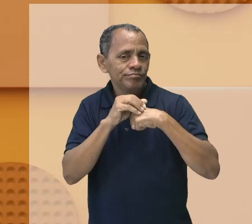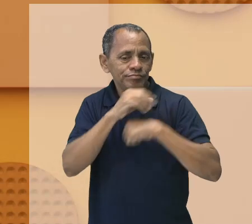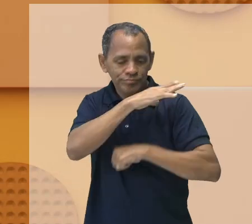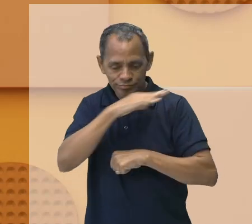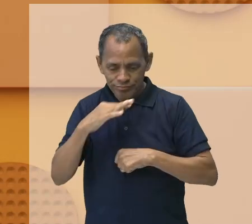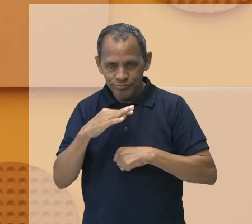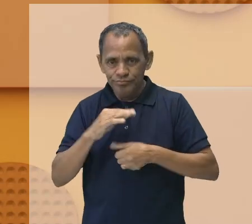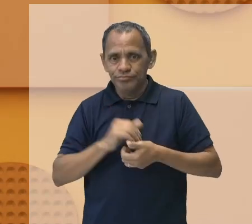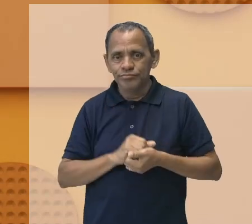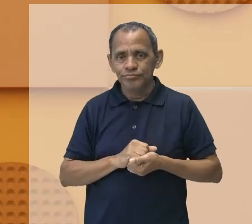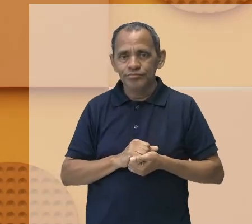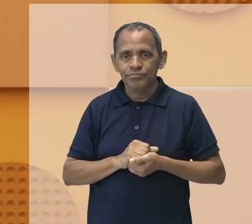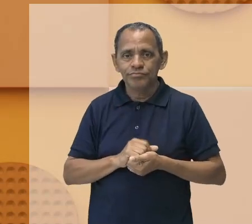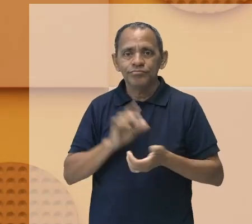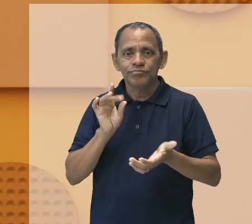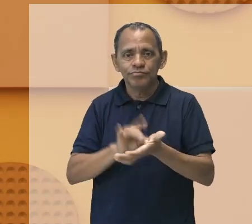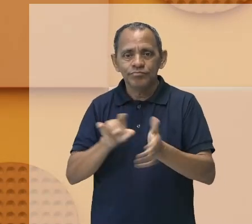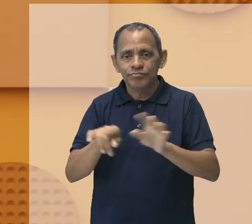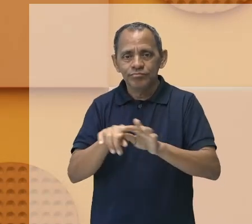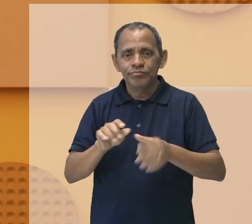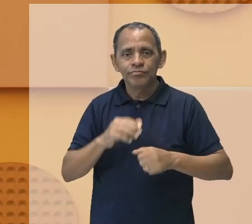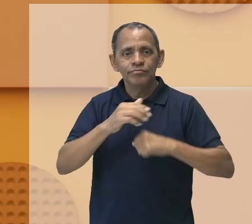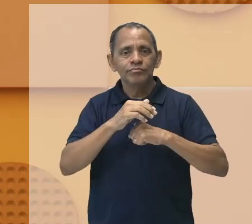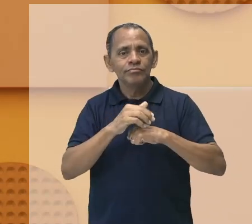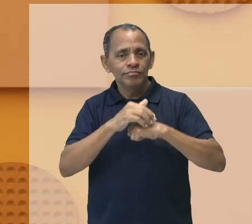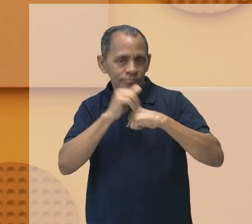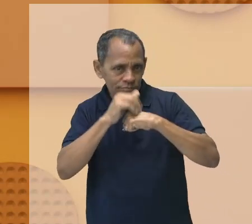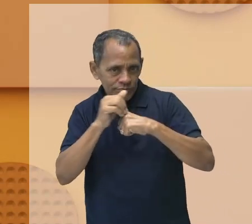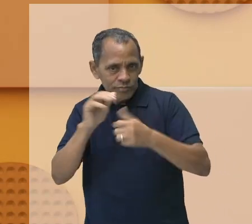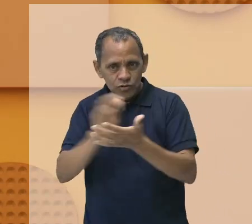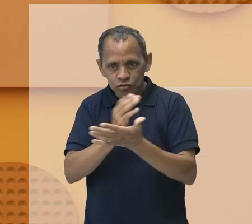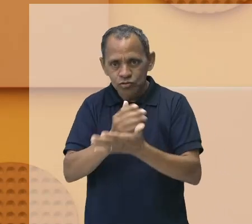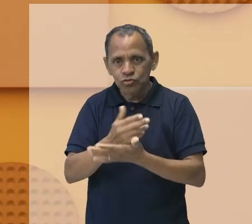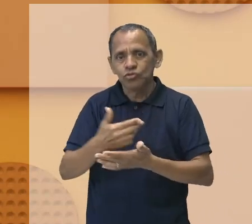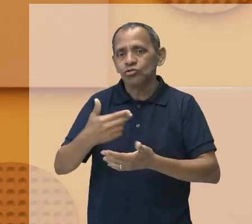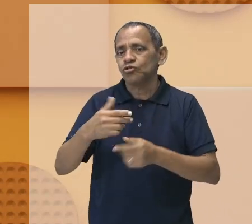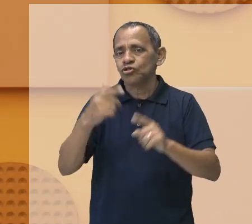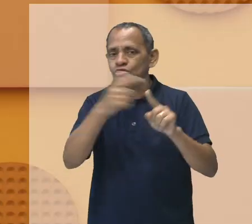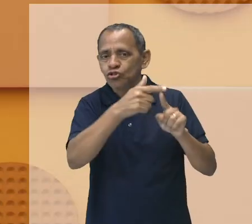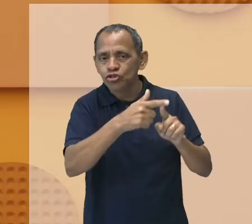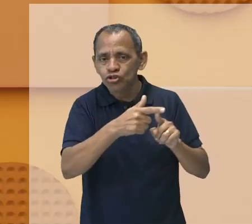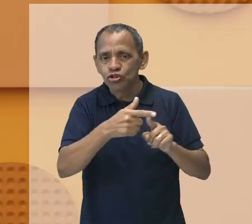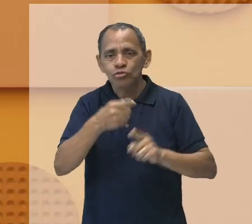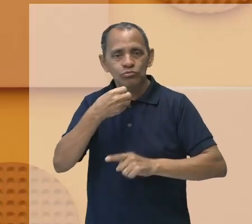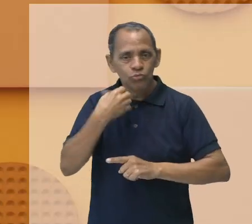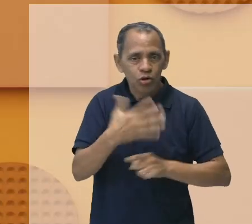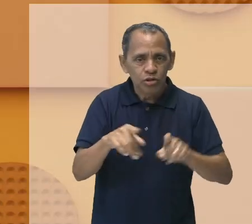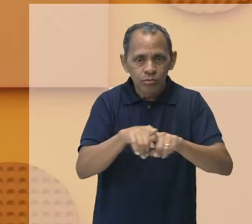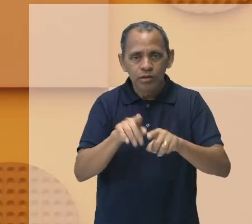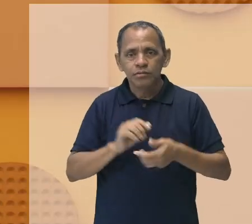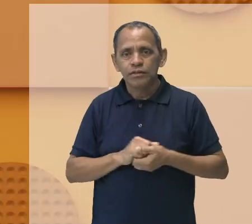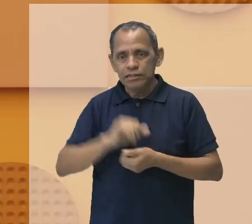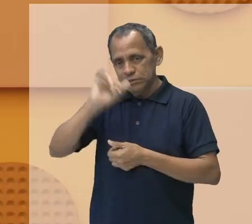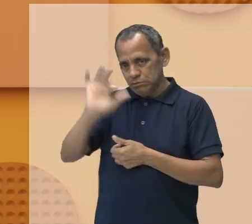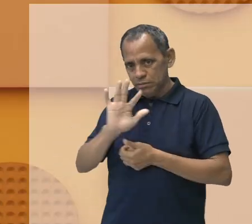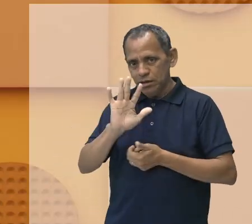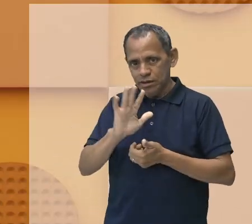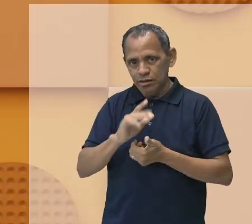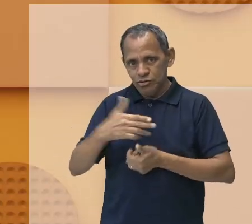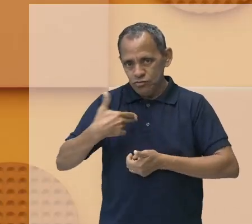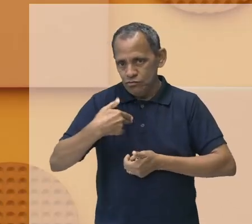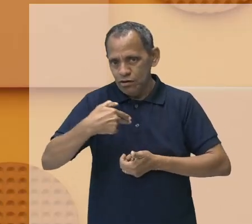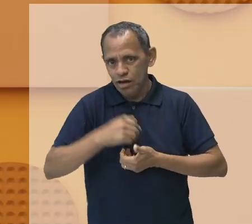e, de certa forma, fazendo algum tipo de bondade. E essa figura de Getúlio Vargas como pai dos pobres, ela foi uma